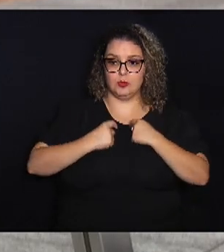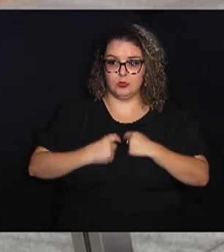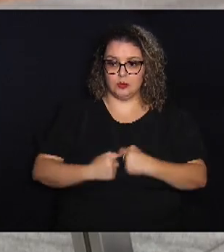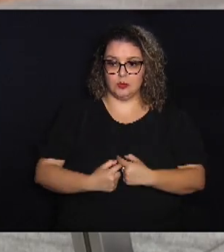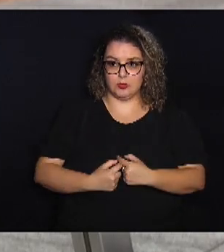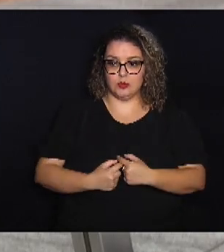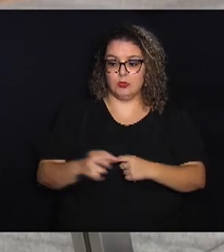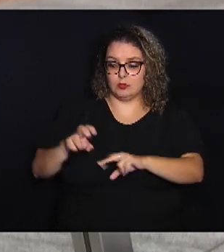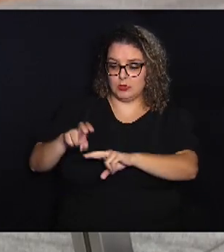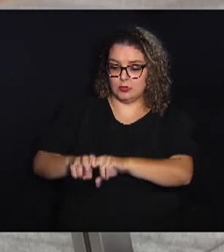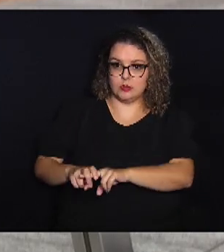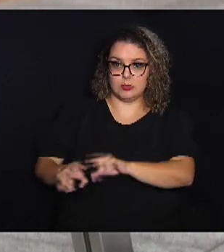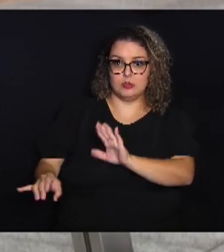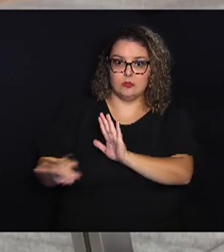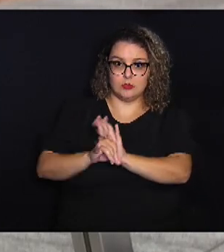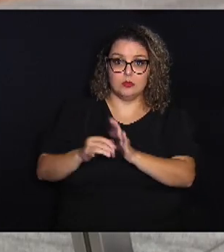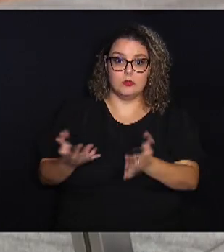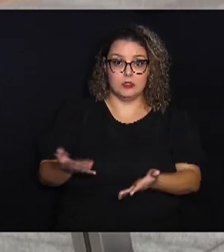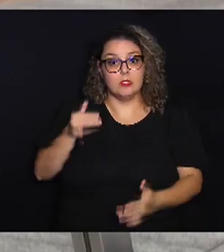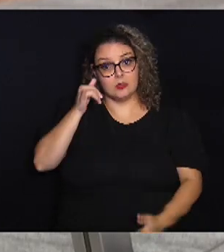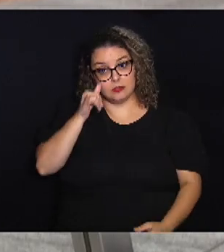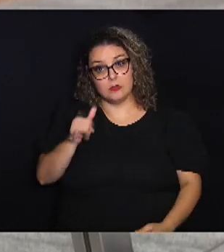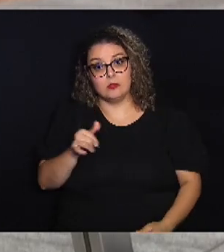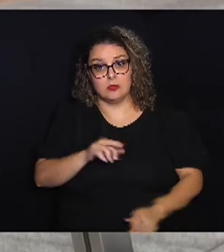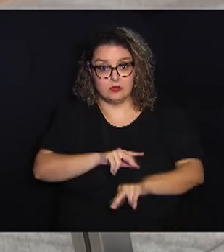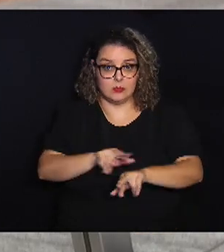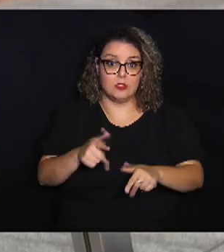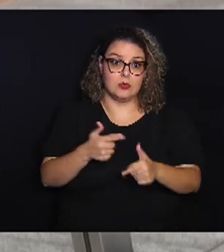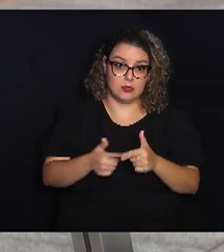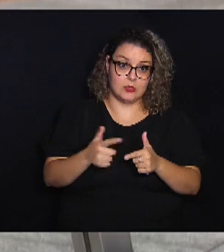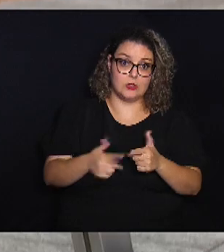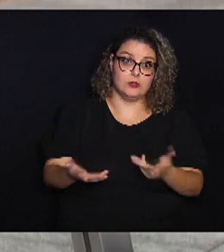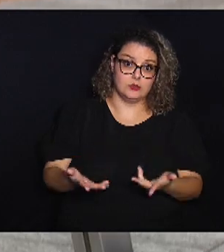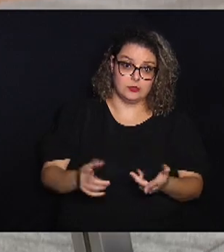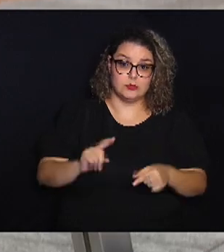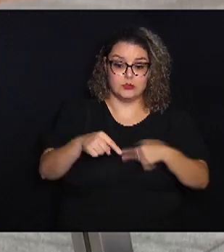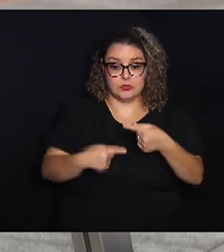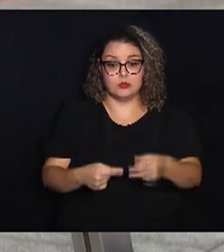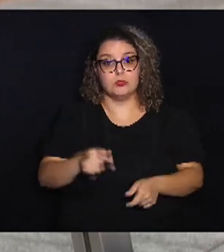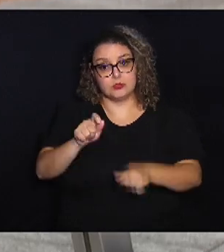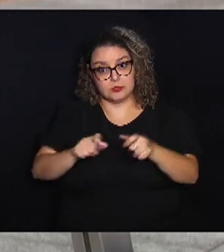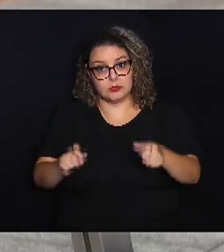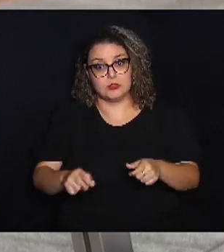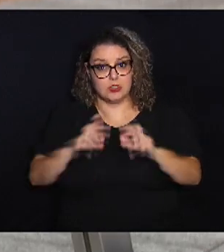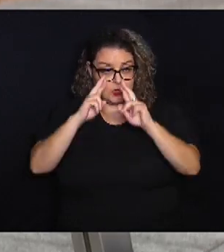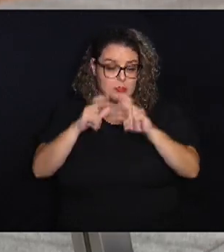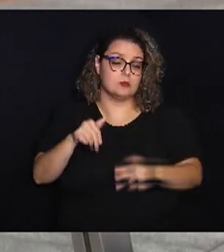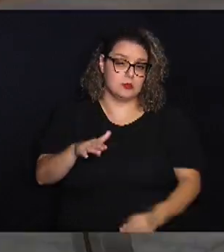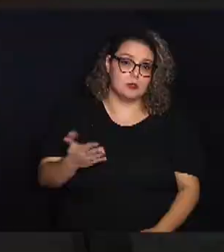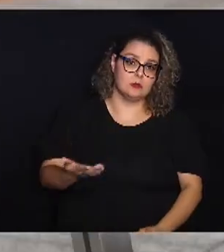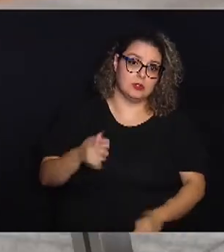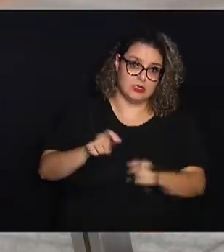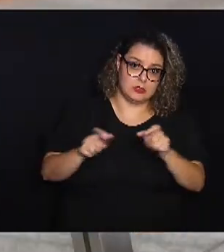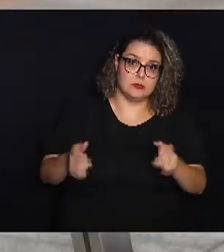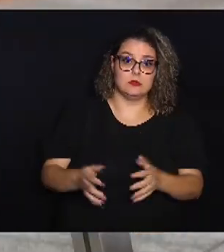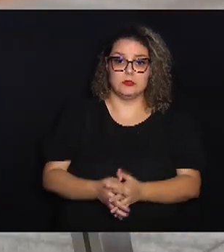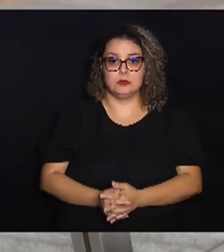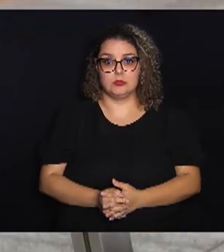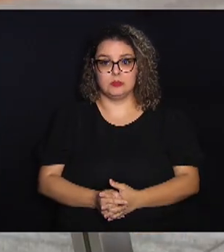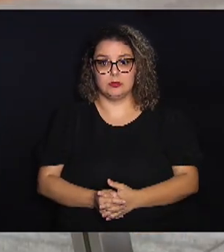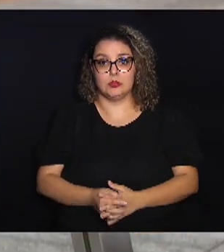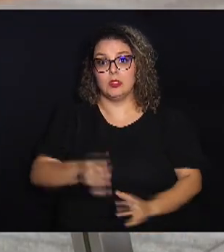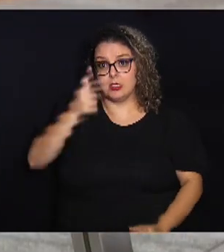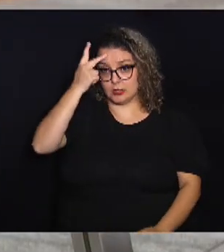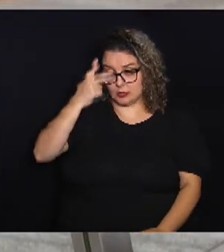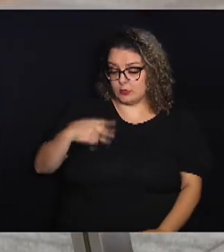que tem identificação dela, ela acaba evitando bastante problemas e os outros usuários respeitam mais essas pessoas. Porque a própria INDEC,